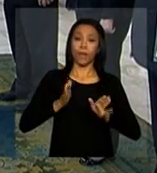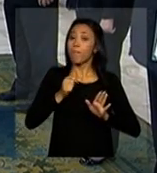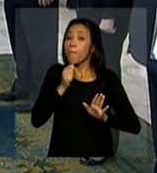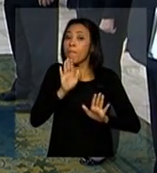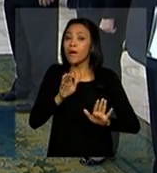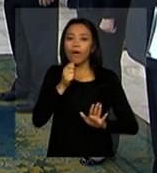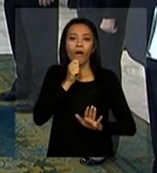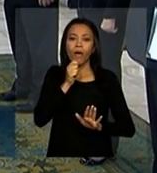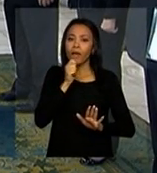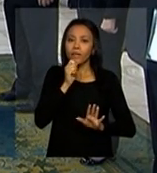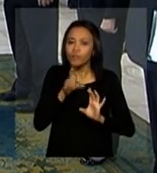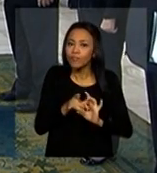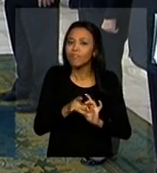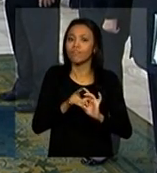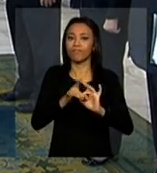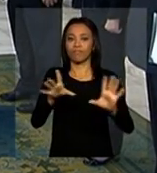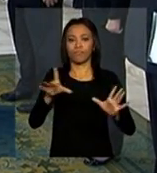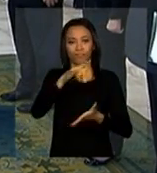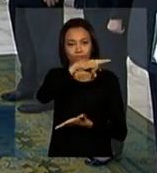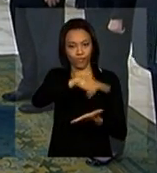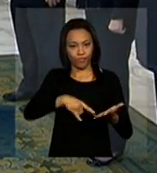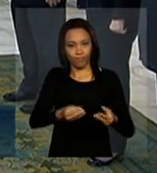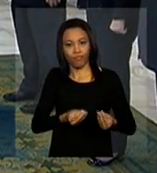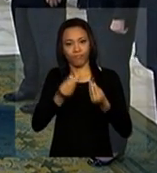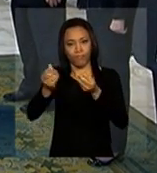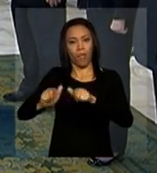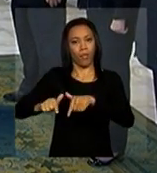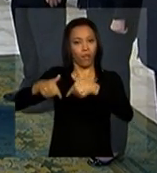ainda não tinham sido formalizados.